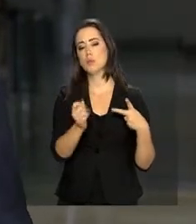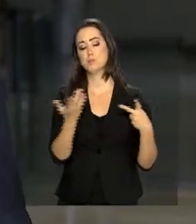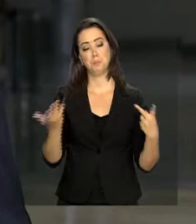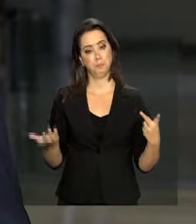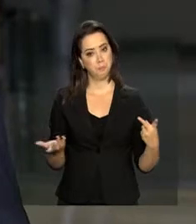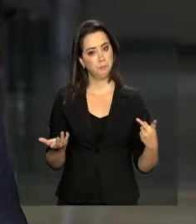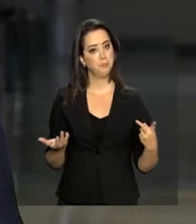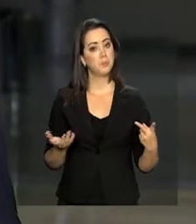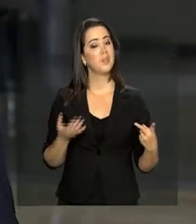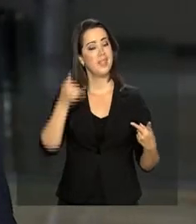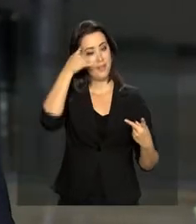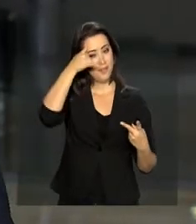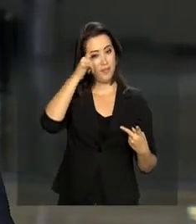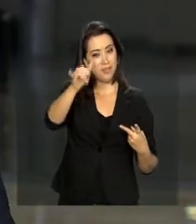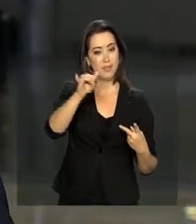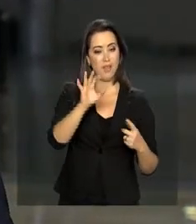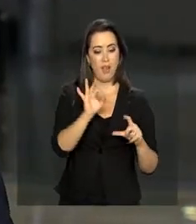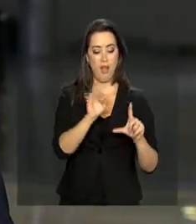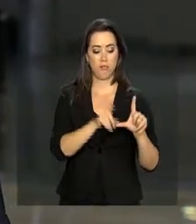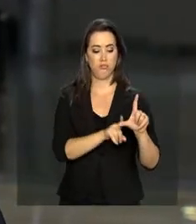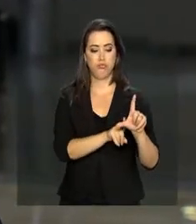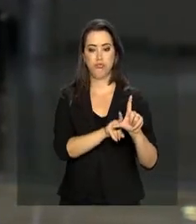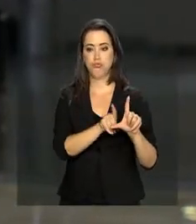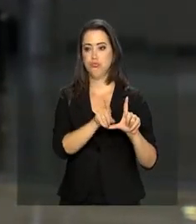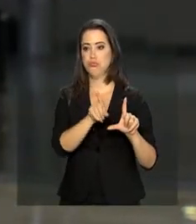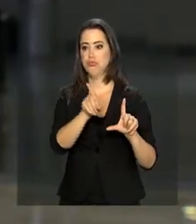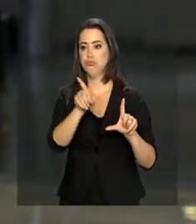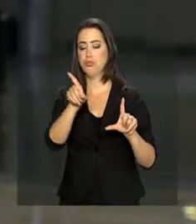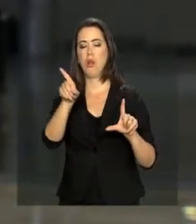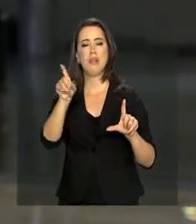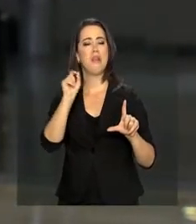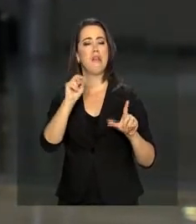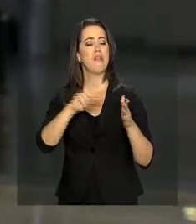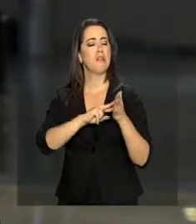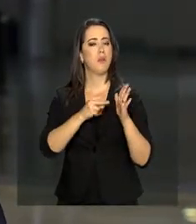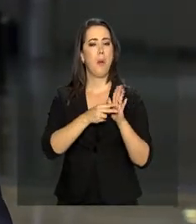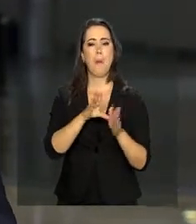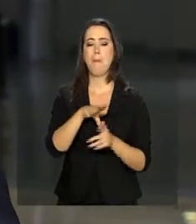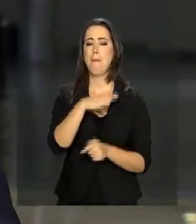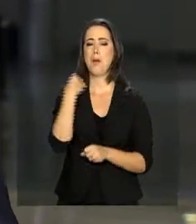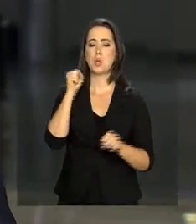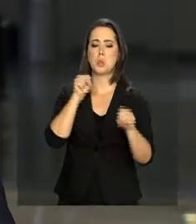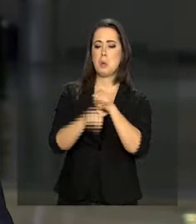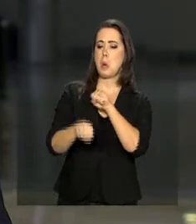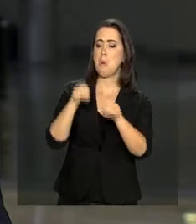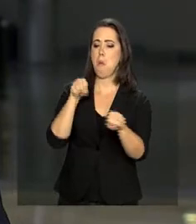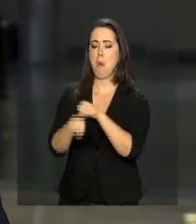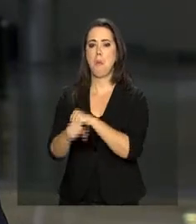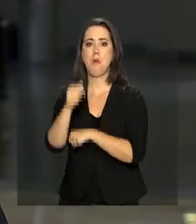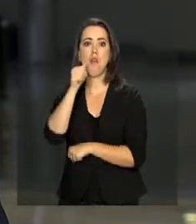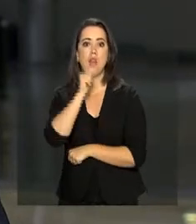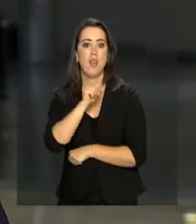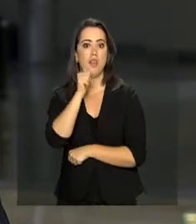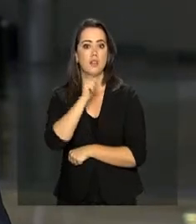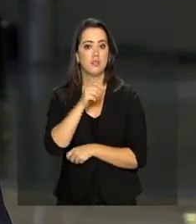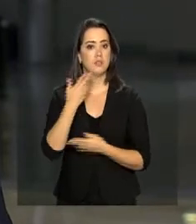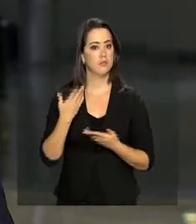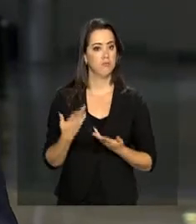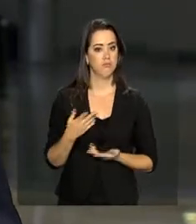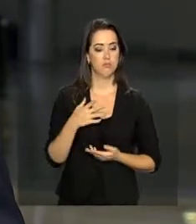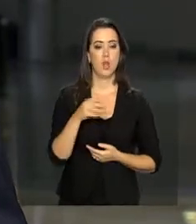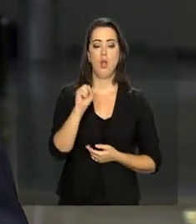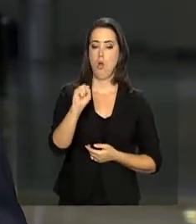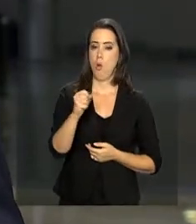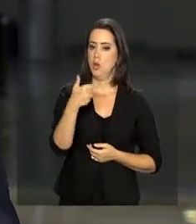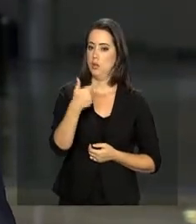triste estatística de feminicídio no brasil no ano passado mais de 82 mil mulheres denunciaram